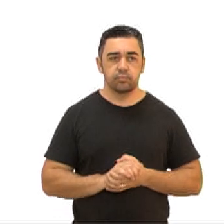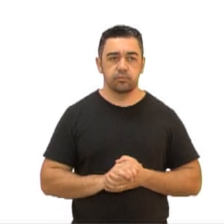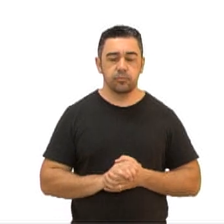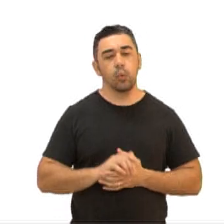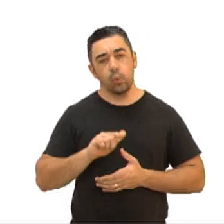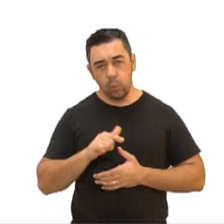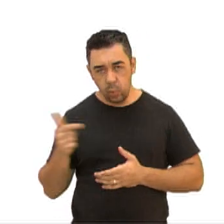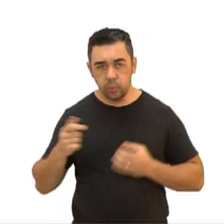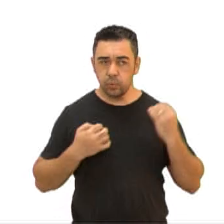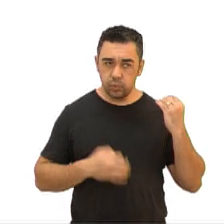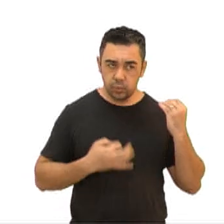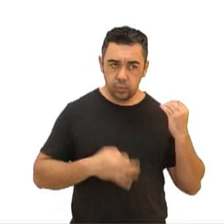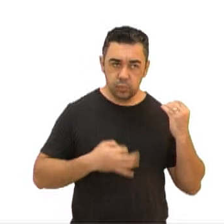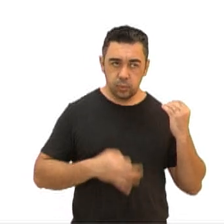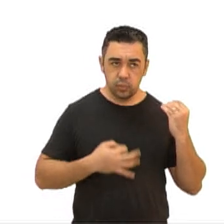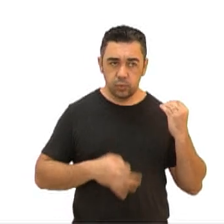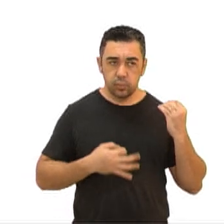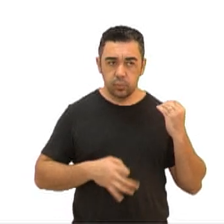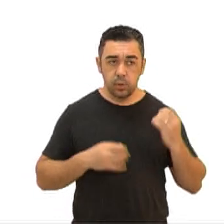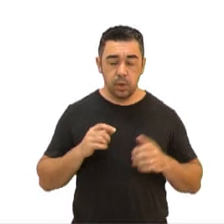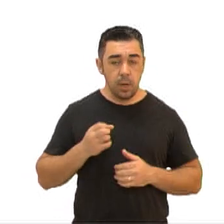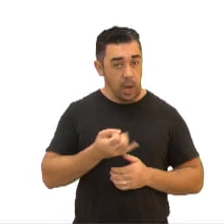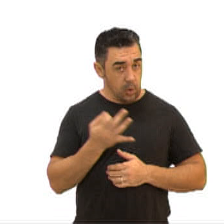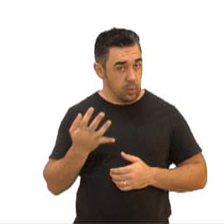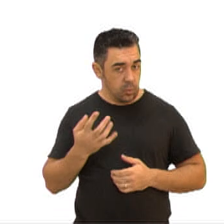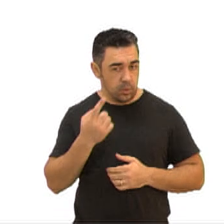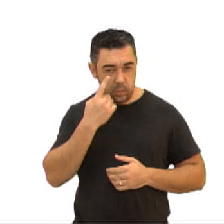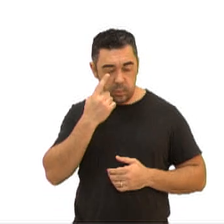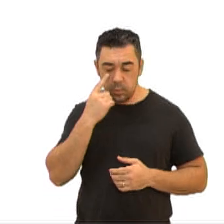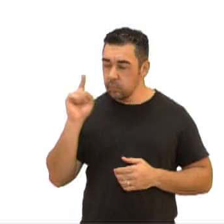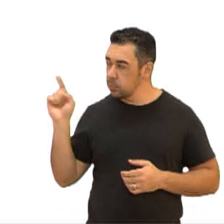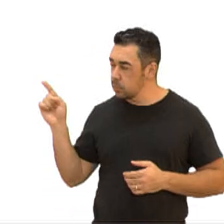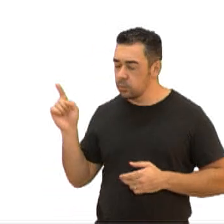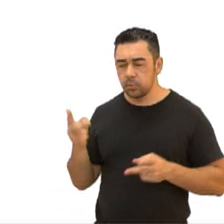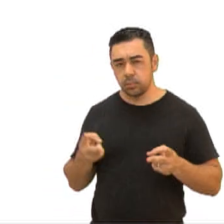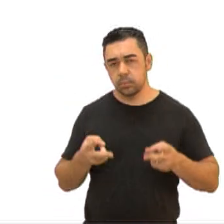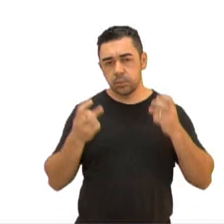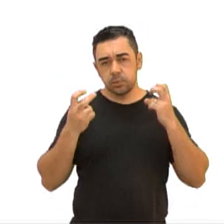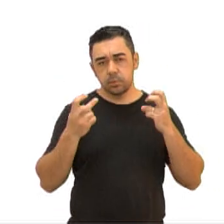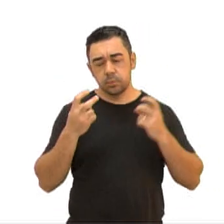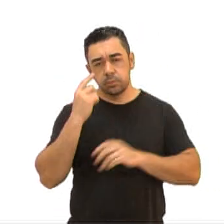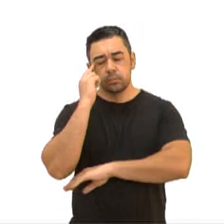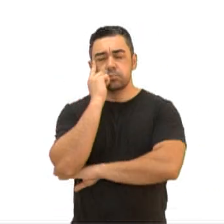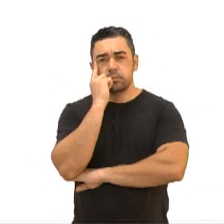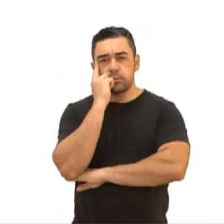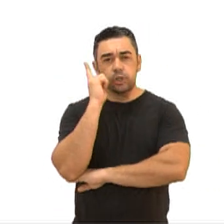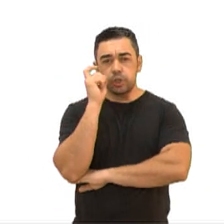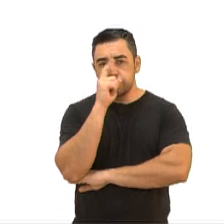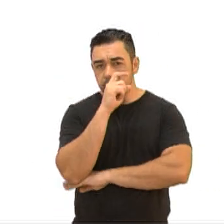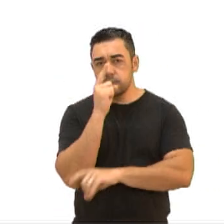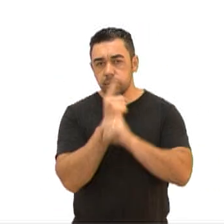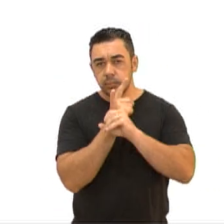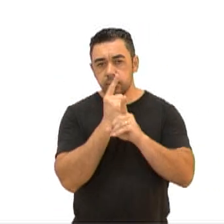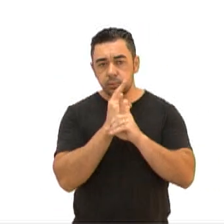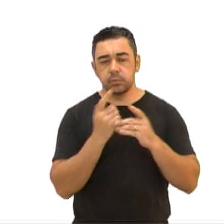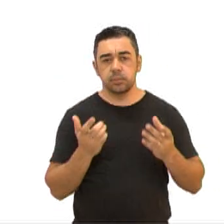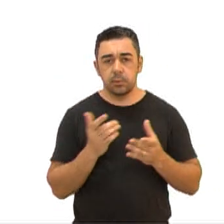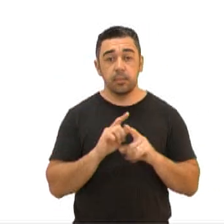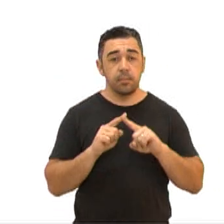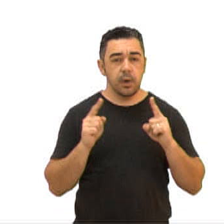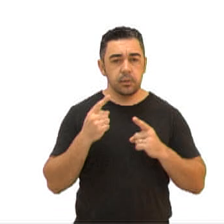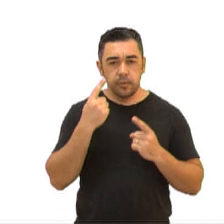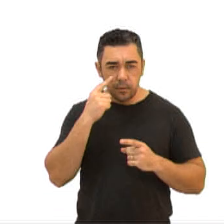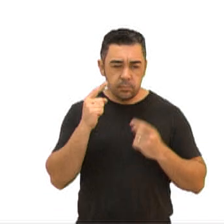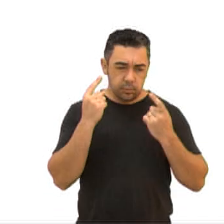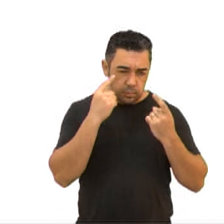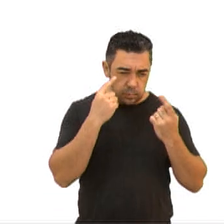Ó, o tocador de bandolim. Algumas obras como essa daqui, você olha e é difícil achar alguma coisa, assim, mas à medida que